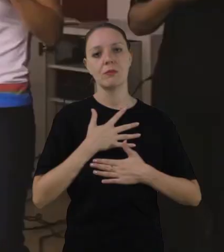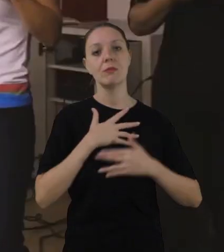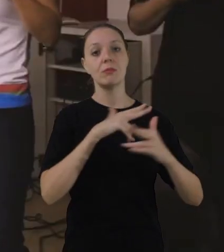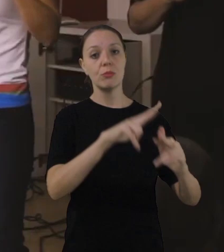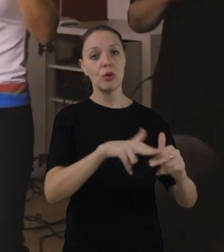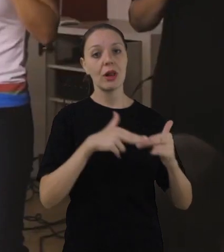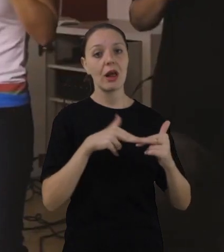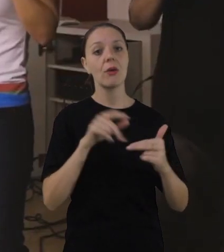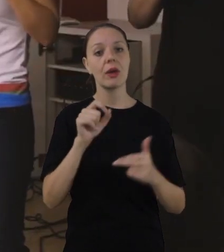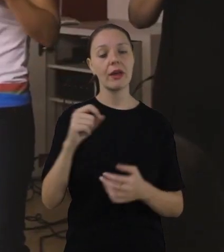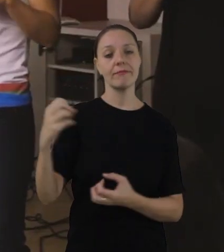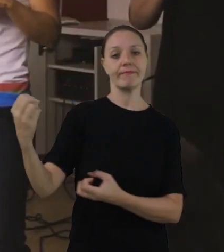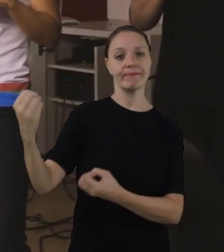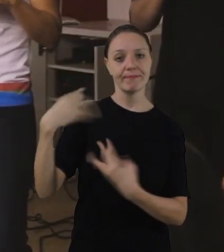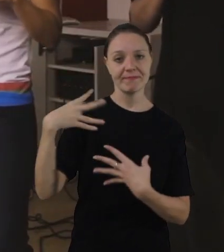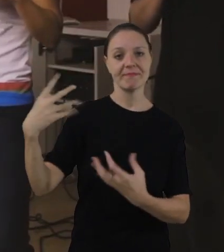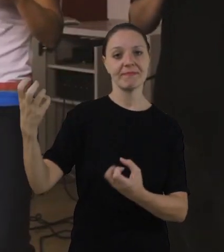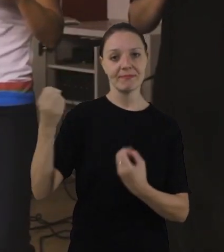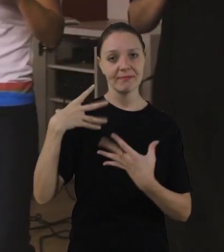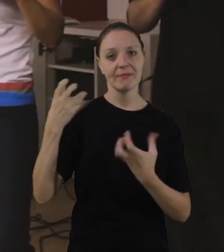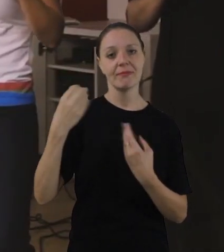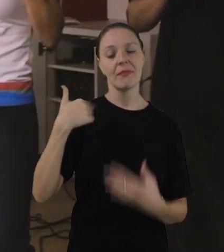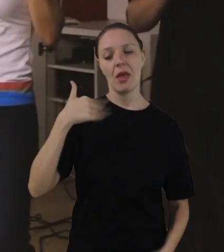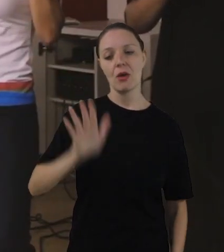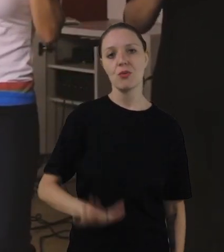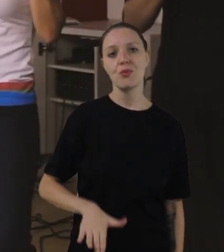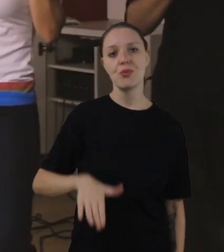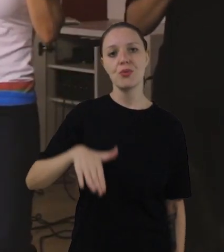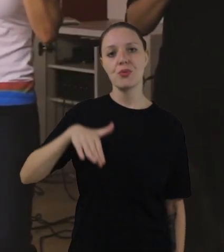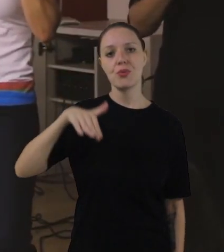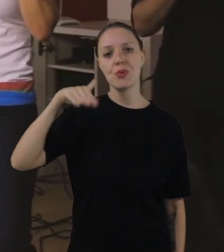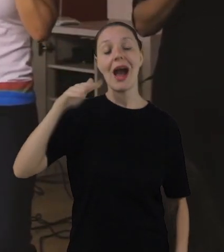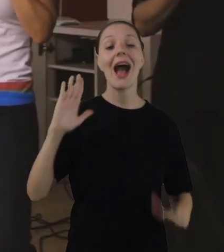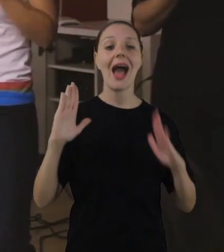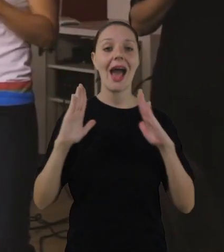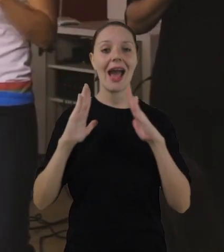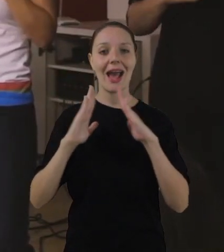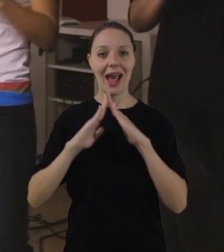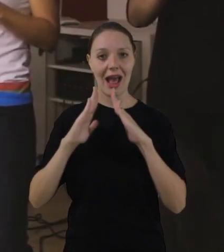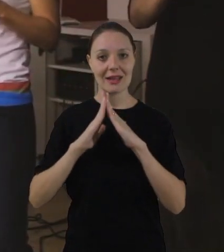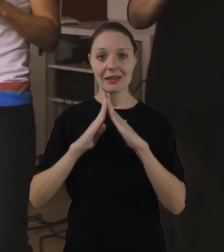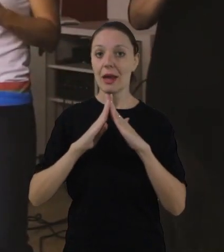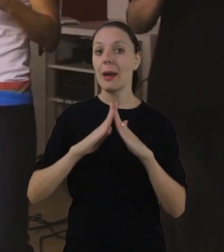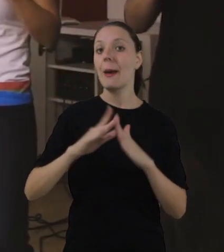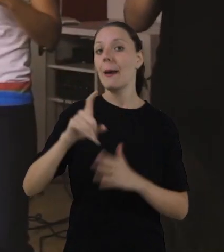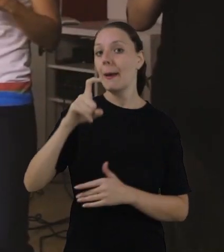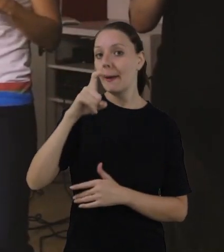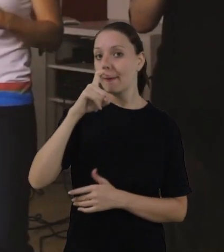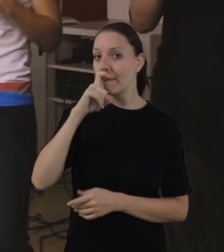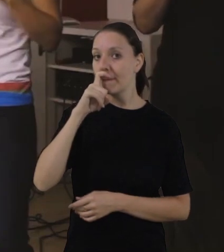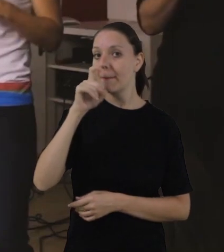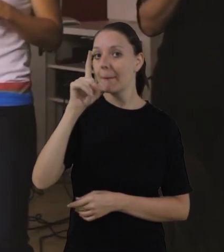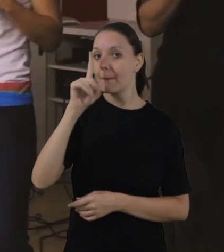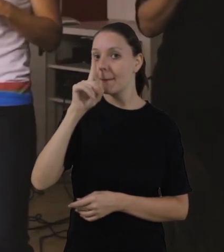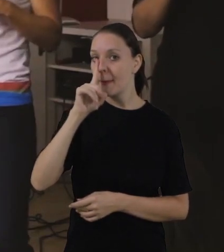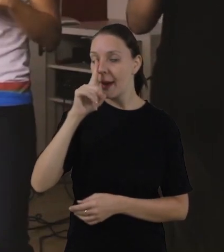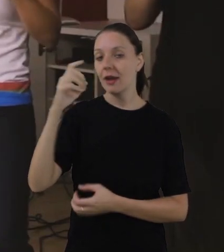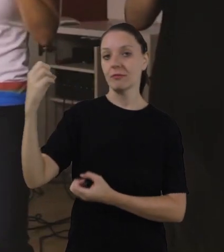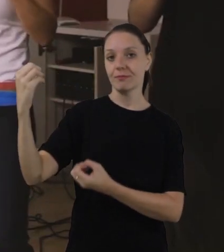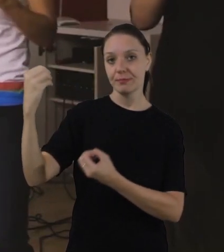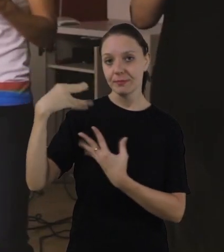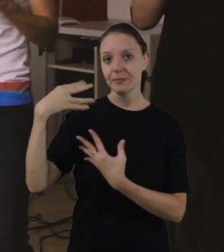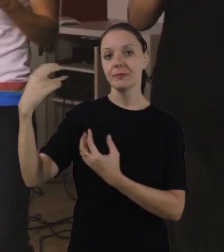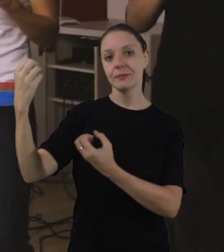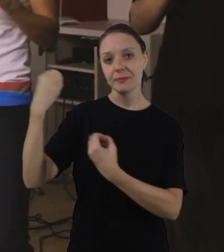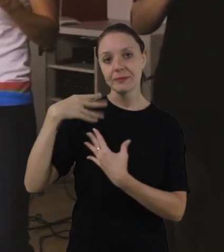isso muito à minha educação. A educação que eu recebi dentro da minha casa, com os meus pais, que me deram um exemplo